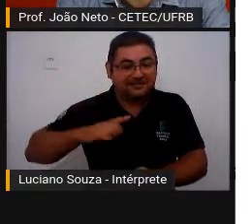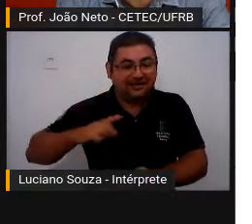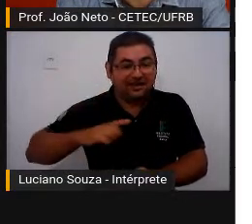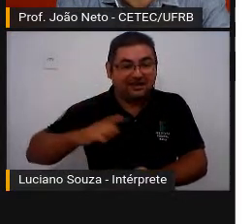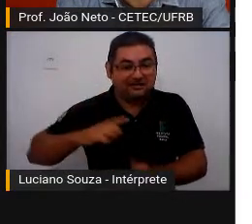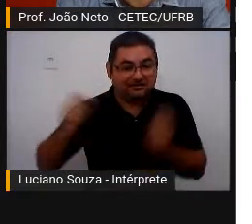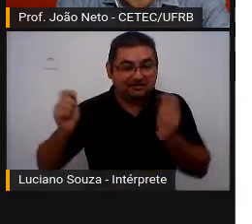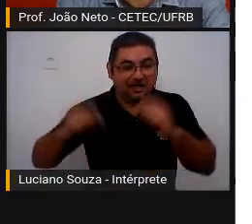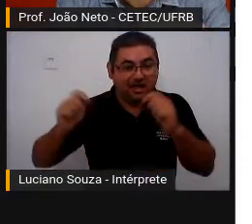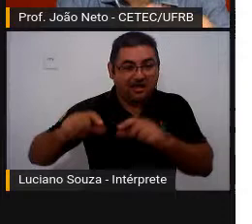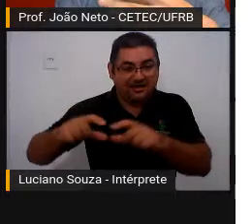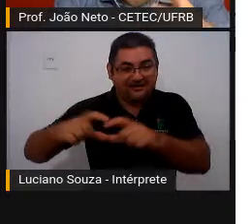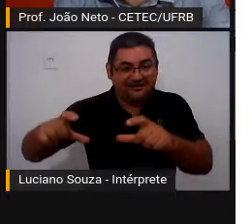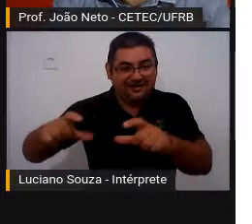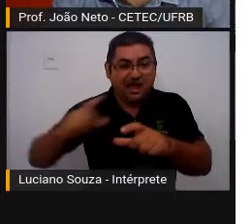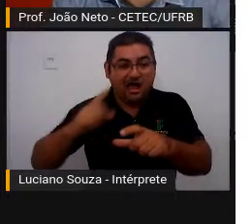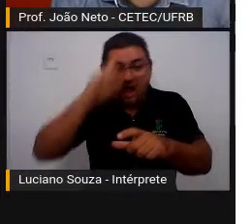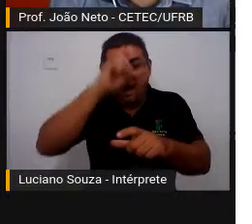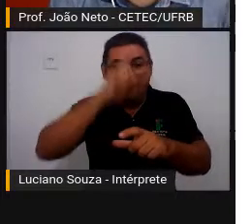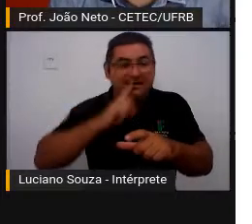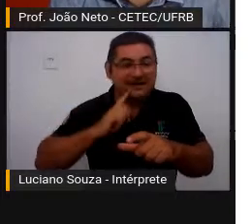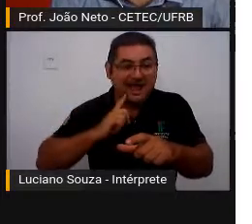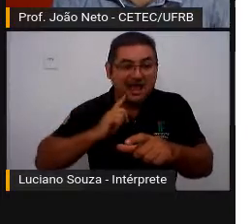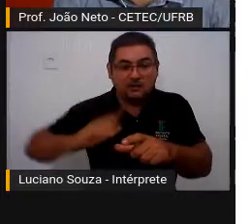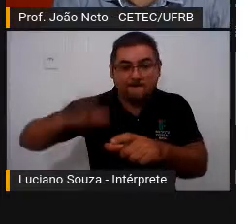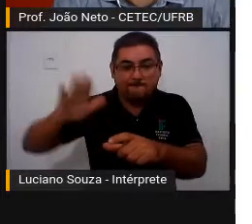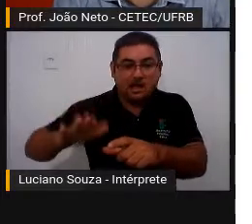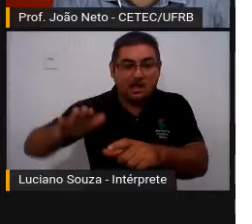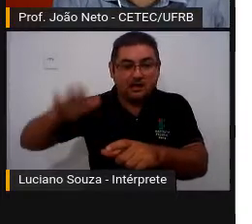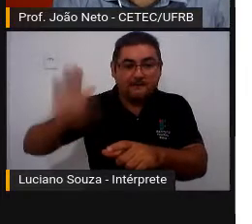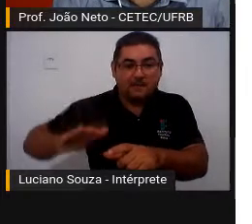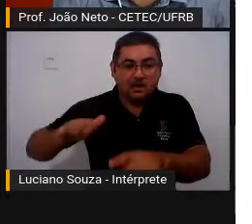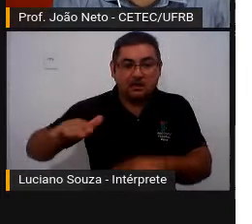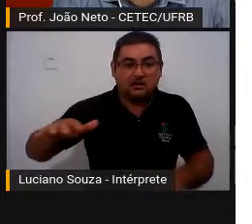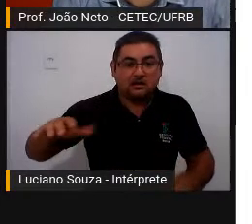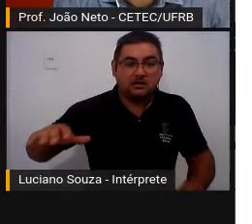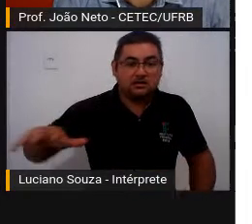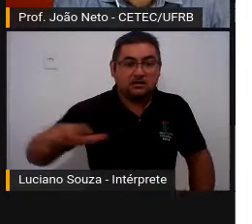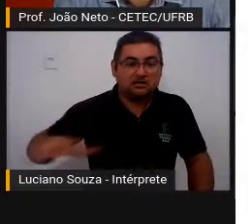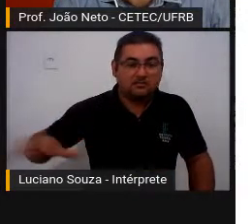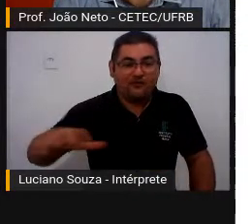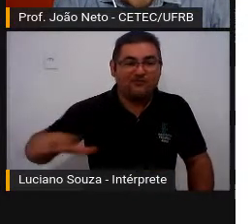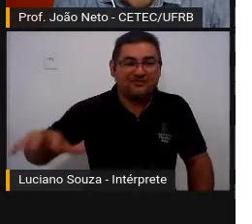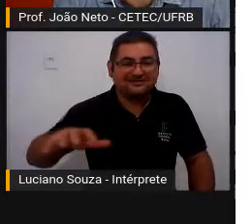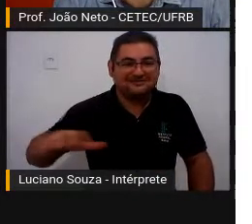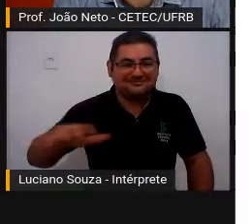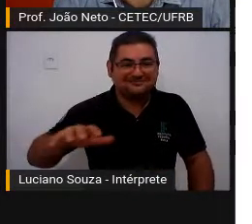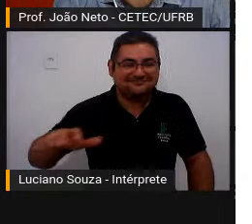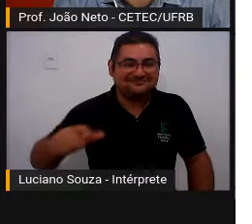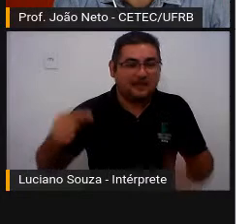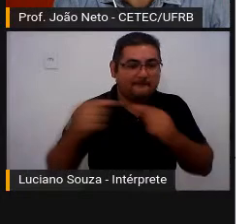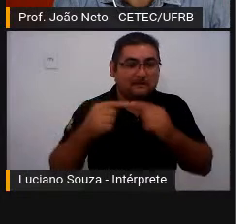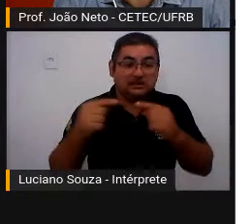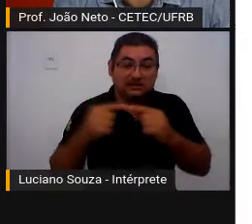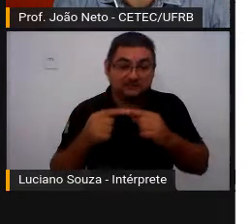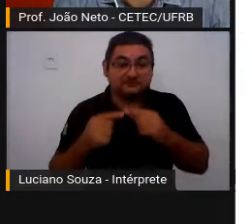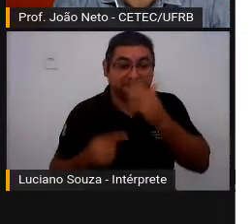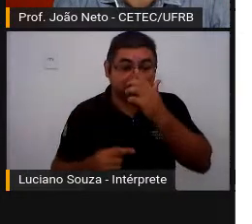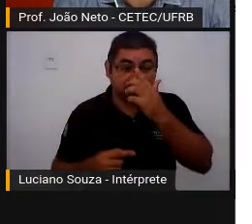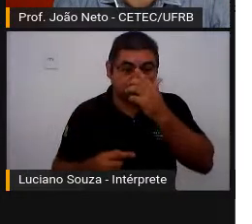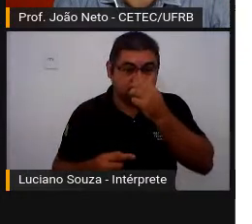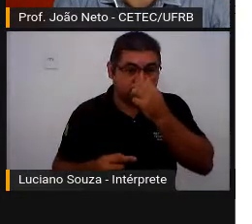nessa parte amarela que isso automaticamente vai ser traduzido como movimento do mouse temos também pessoas